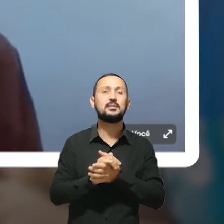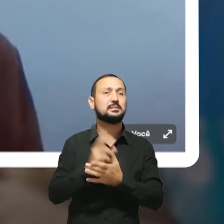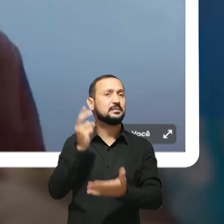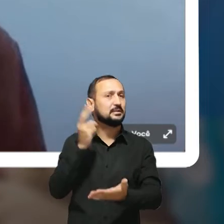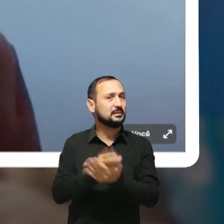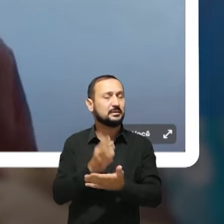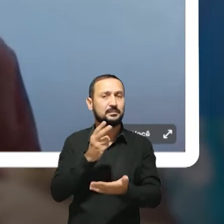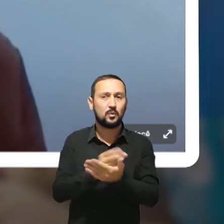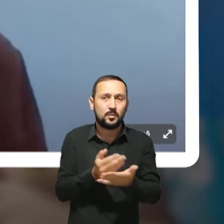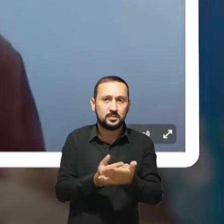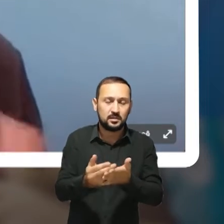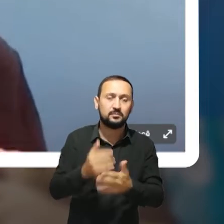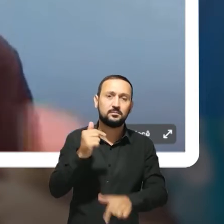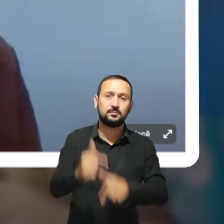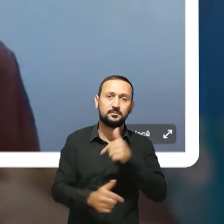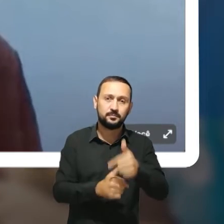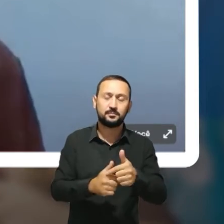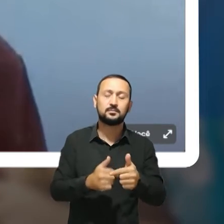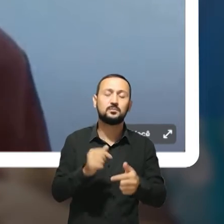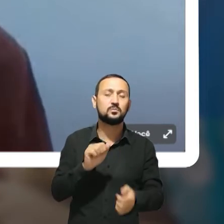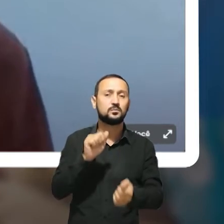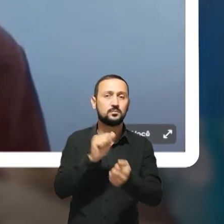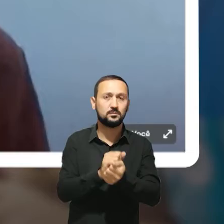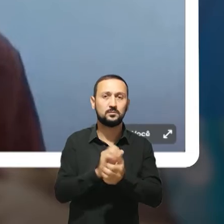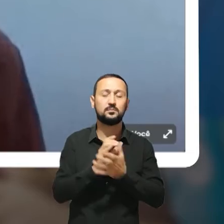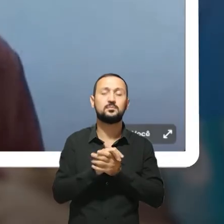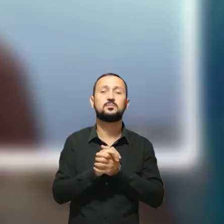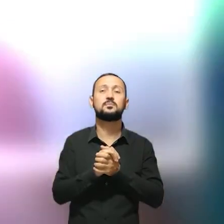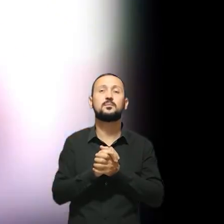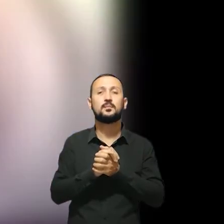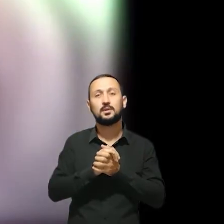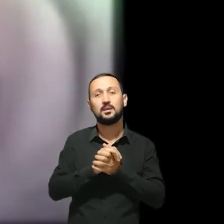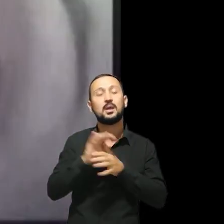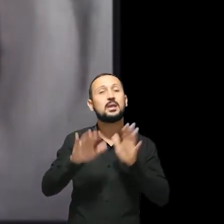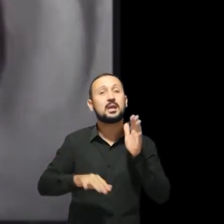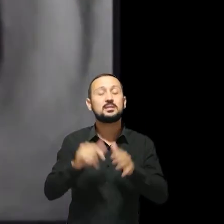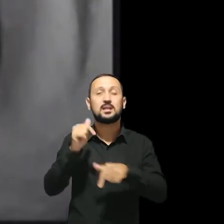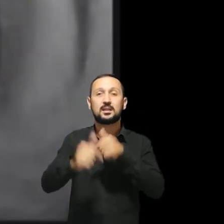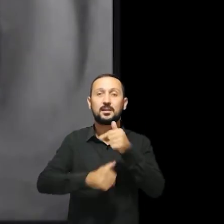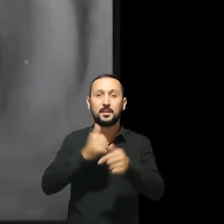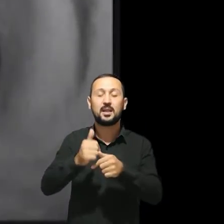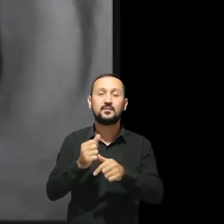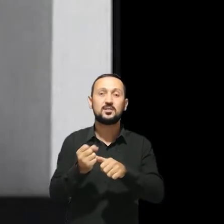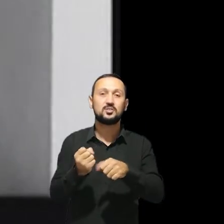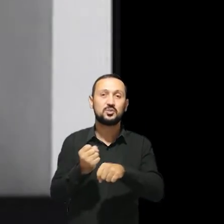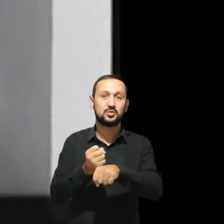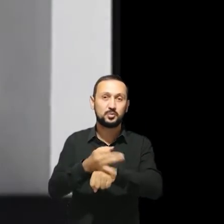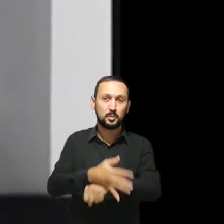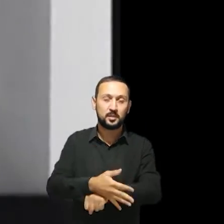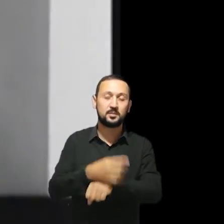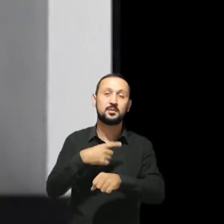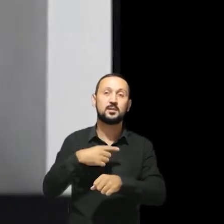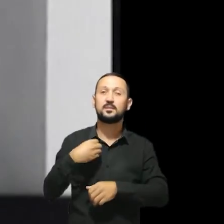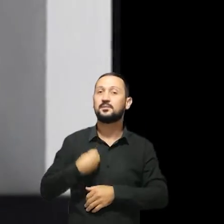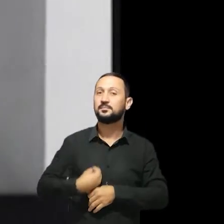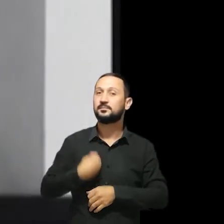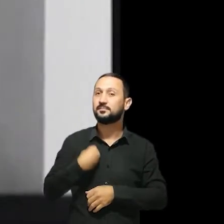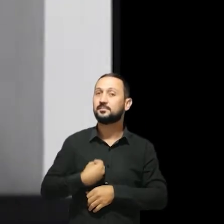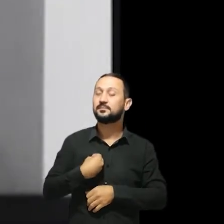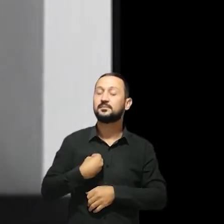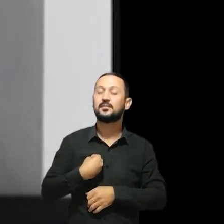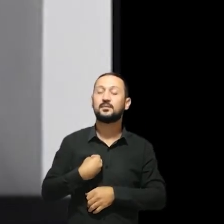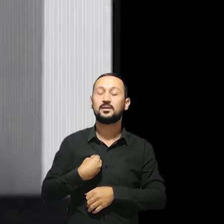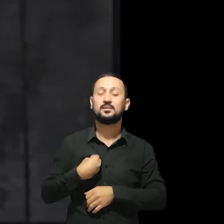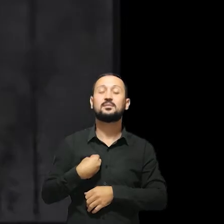de trabalhar. Ela engatava um trabalho no outro, né, e muitas vezes ela fazia cinema de madrugada. Então, assim, uma vida